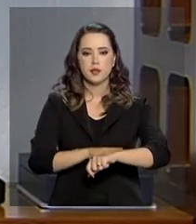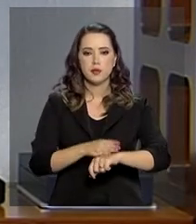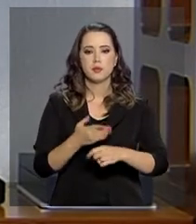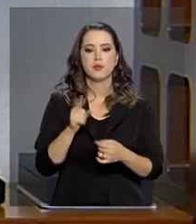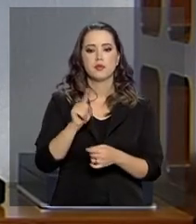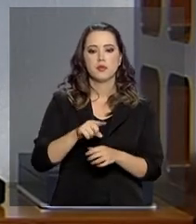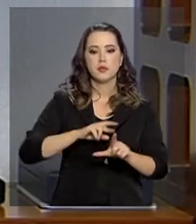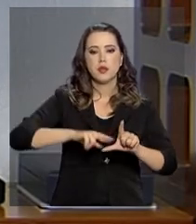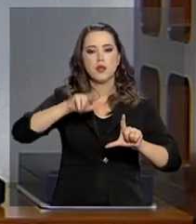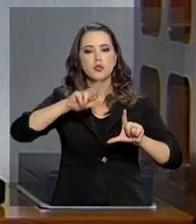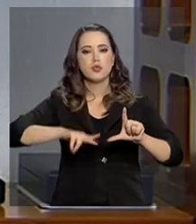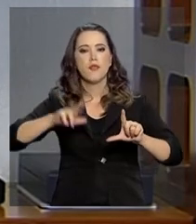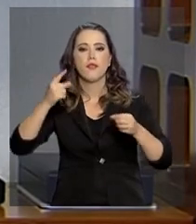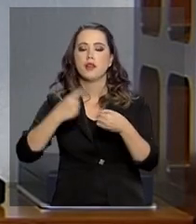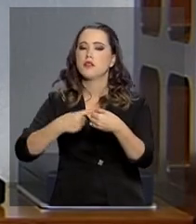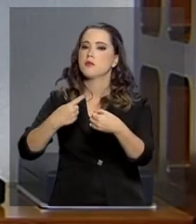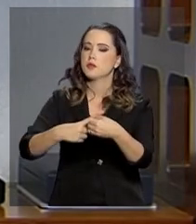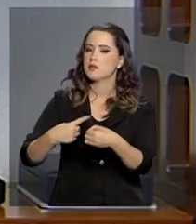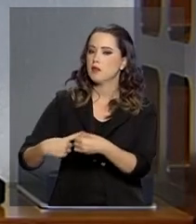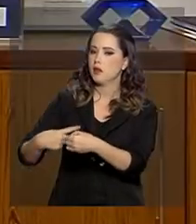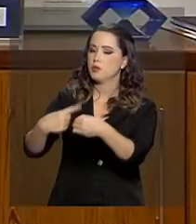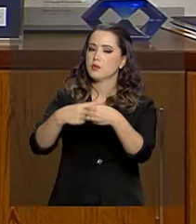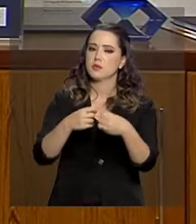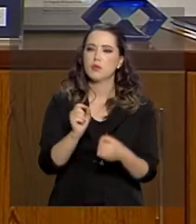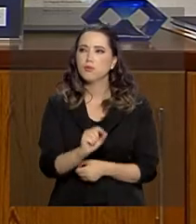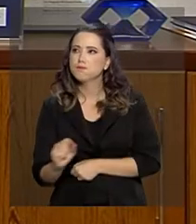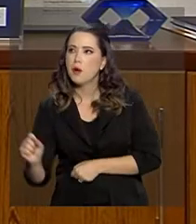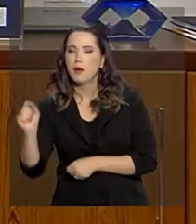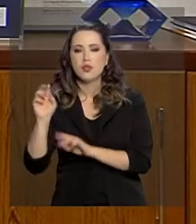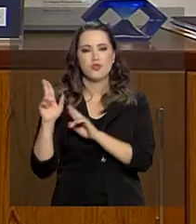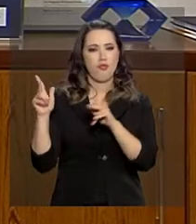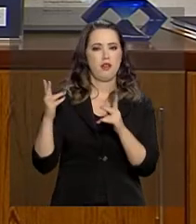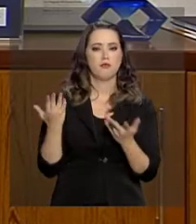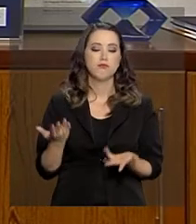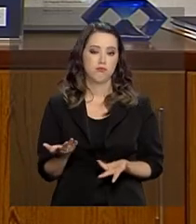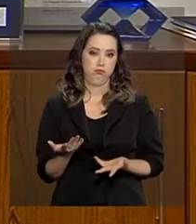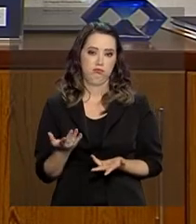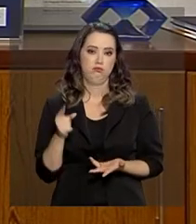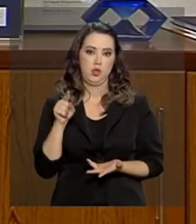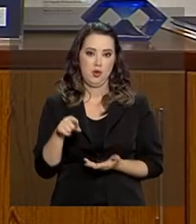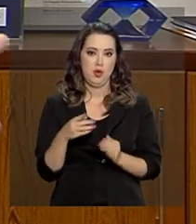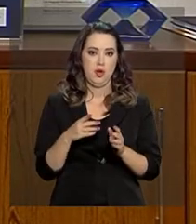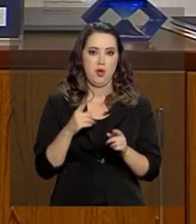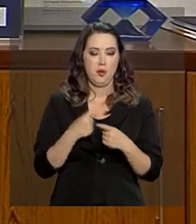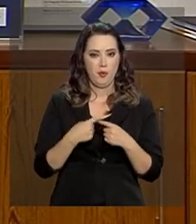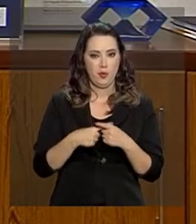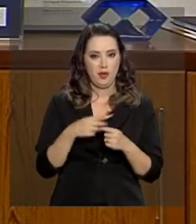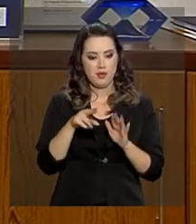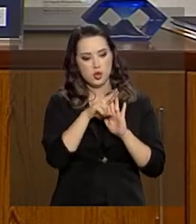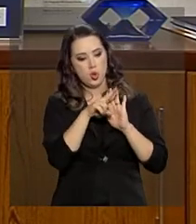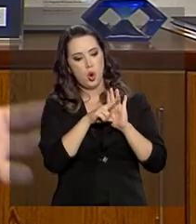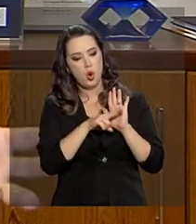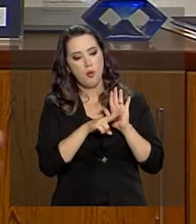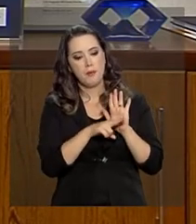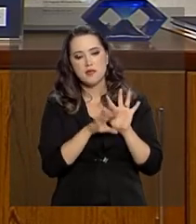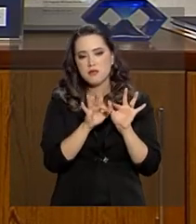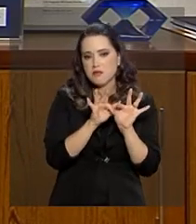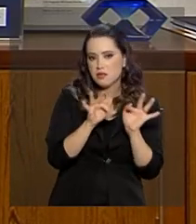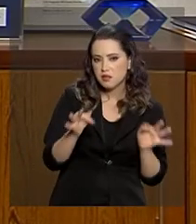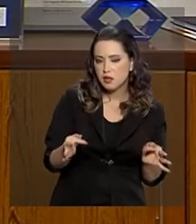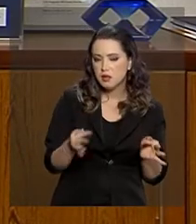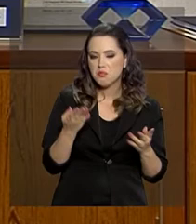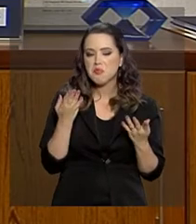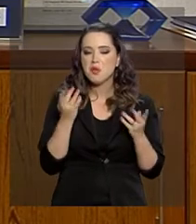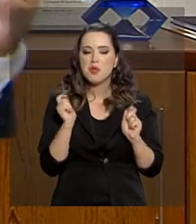que varia inclusive de município para município que o que é infra é legal aquilo que se resolve com com